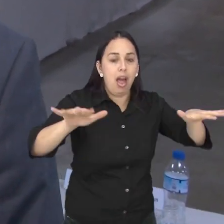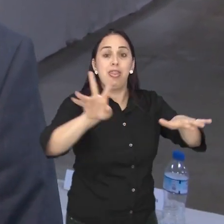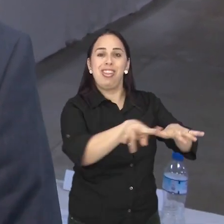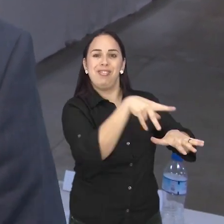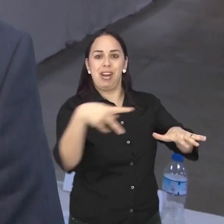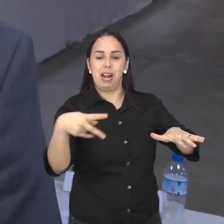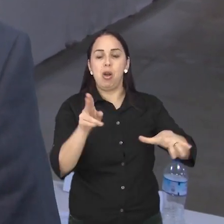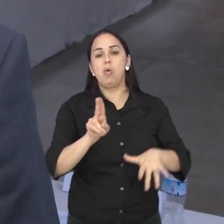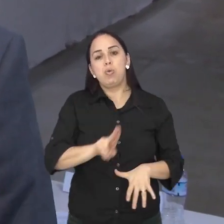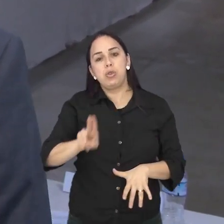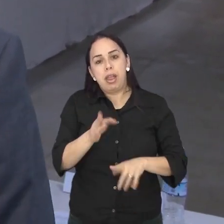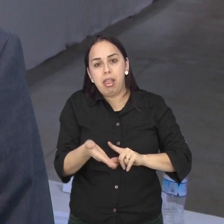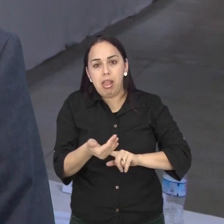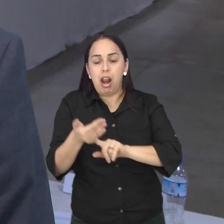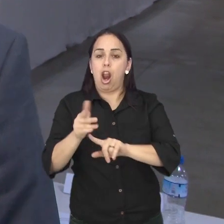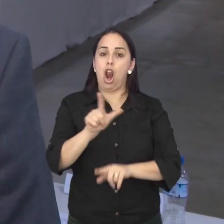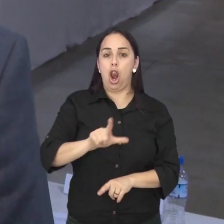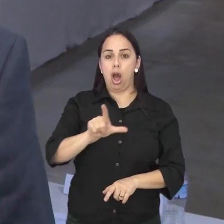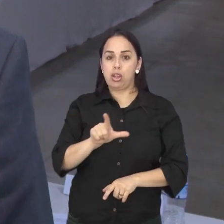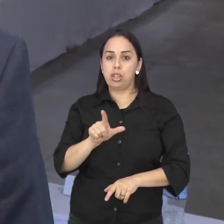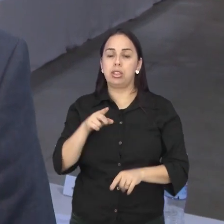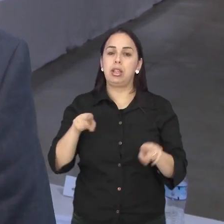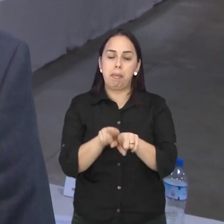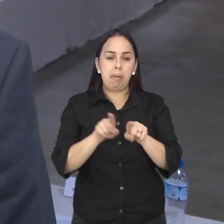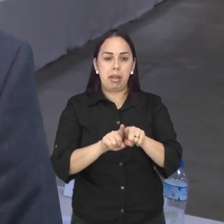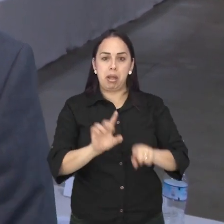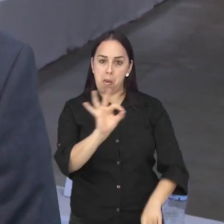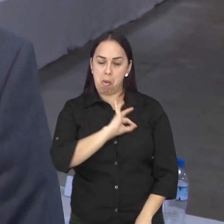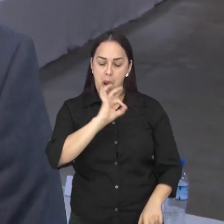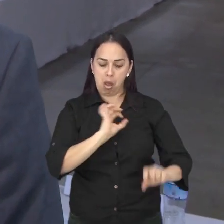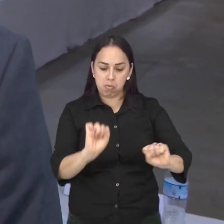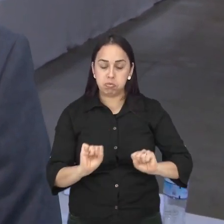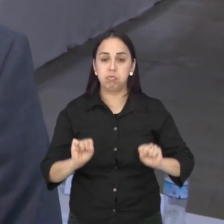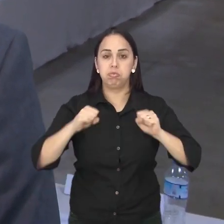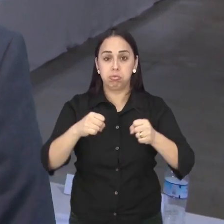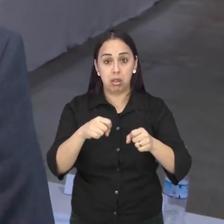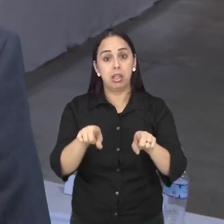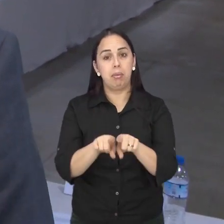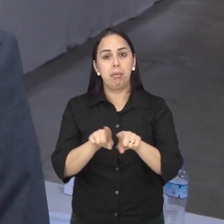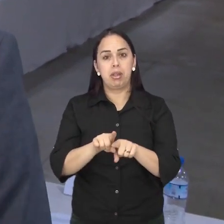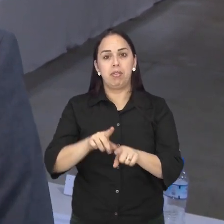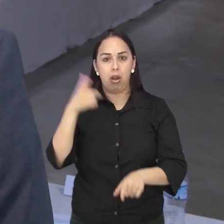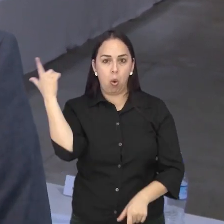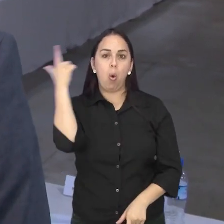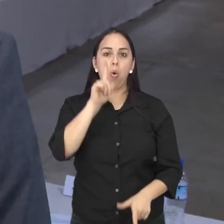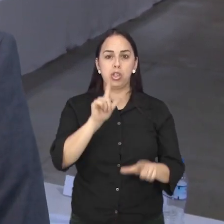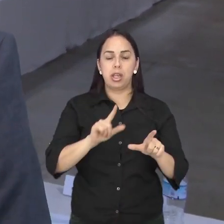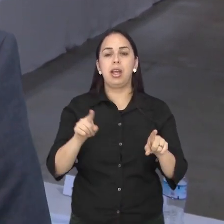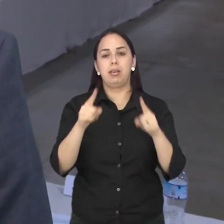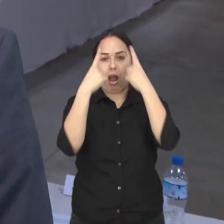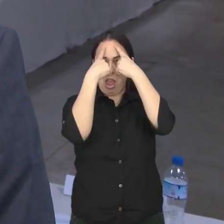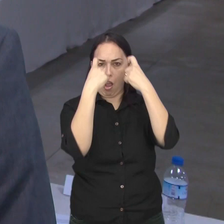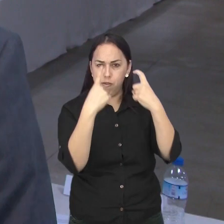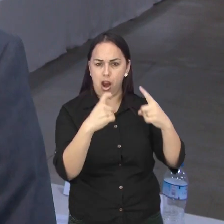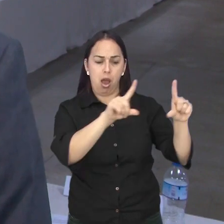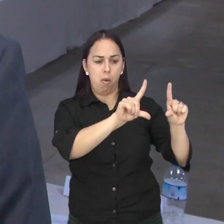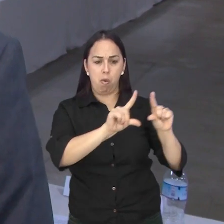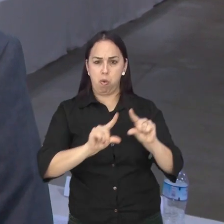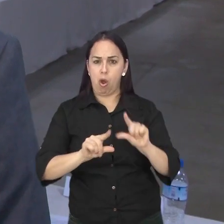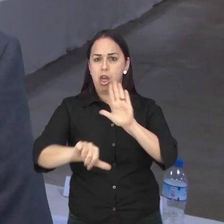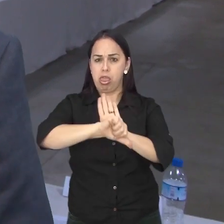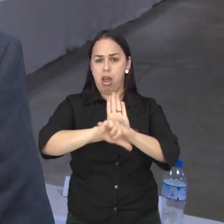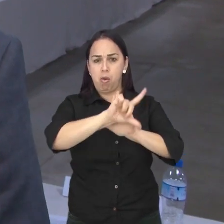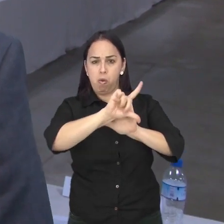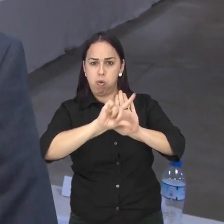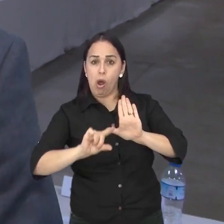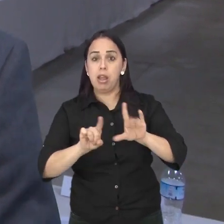Vale do Paraíba. Então é usando tecnologia e, obviamente, reforçando as ações policiais em que a gente vai ter êxito e diminuir o índice de